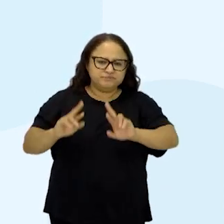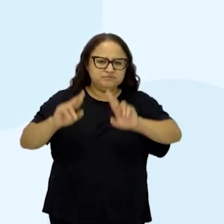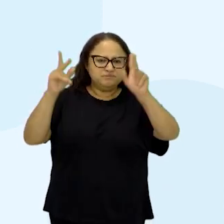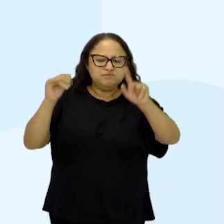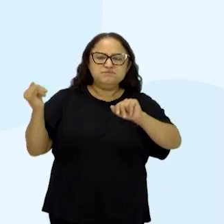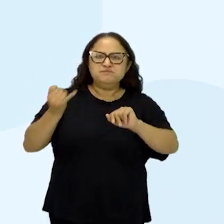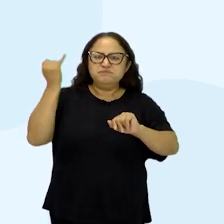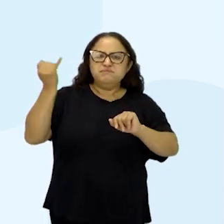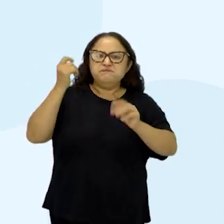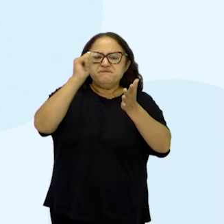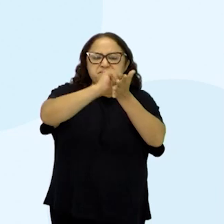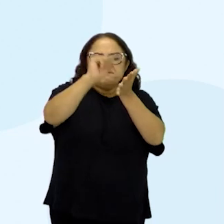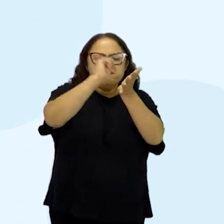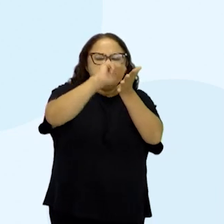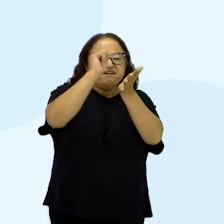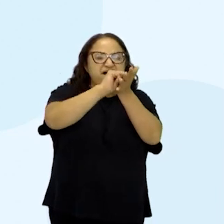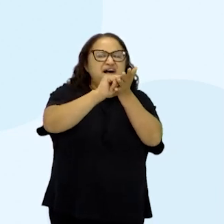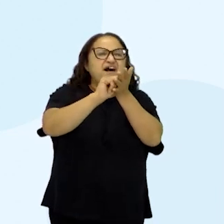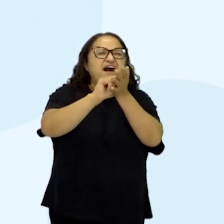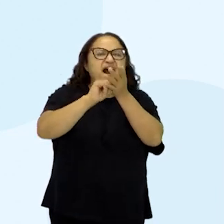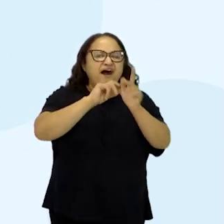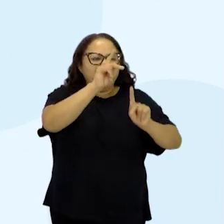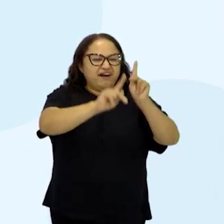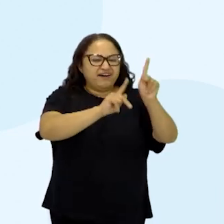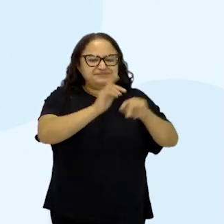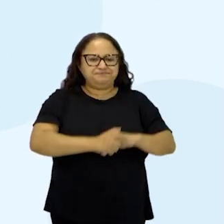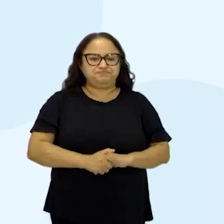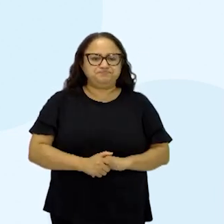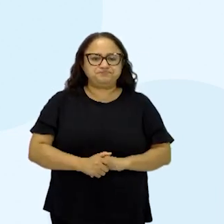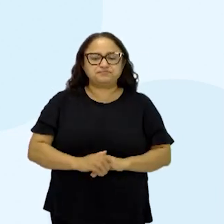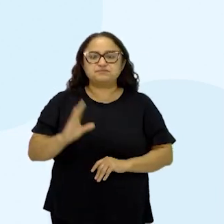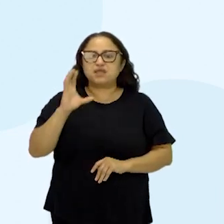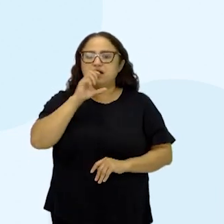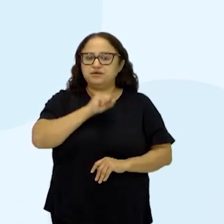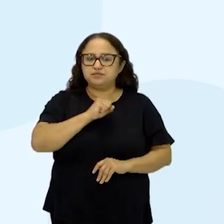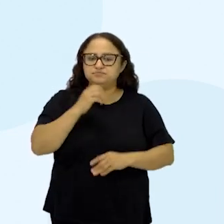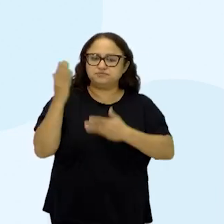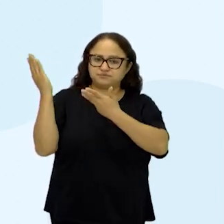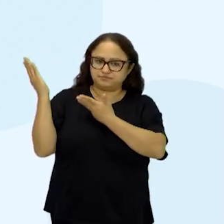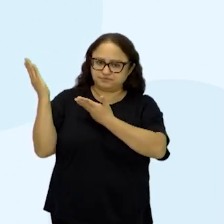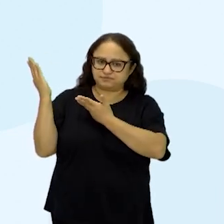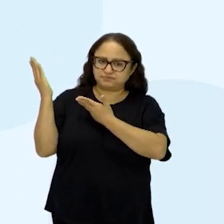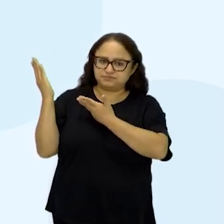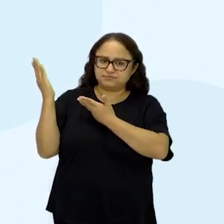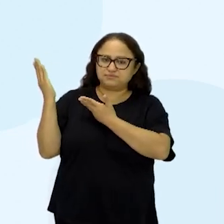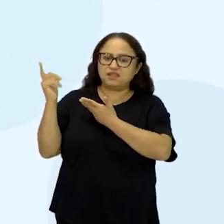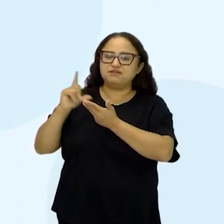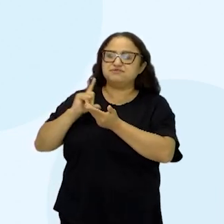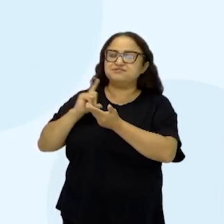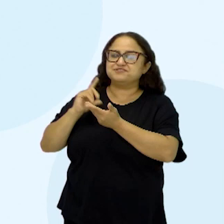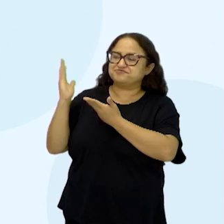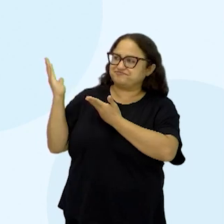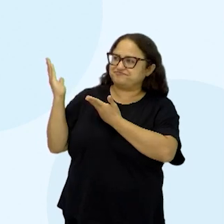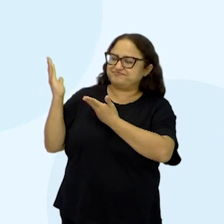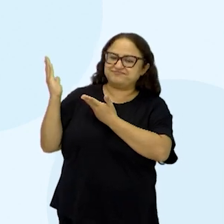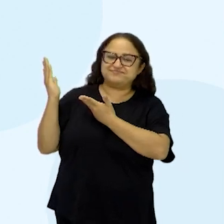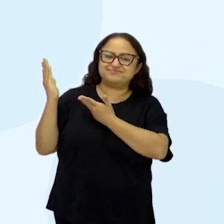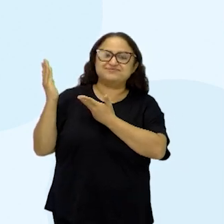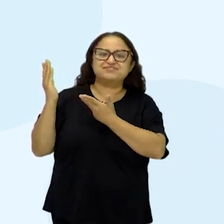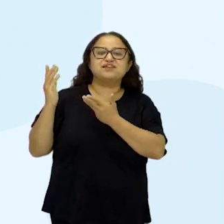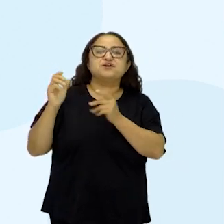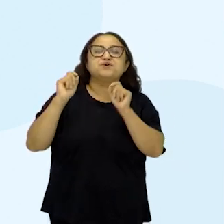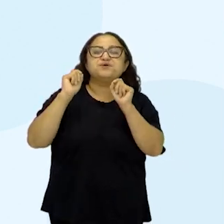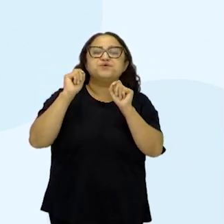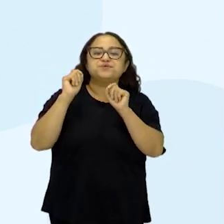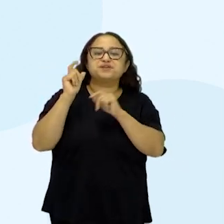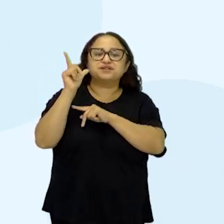gente entender a escrita desses povos, tá? Vou passar muito rapidamente por esses países, eu tenho aí, né, Cabo Verde, a